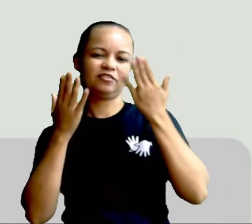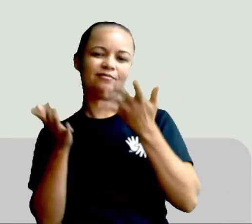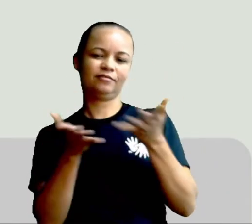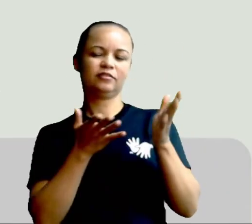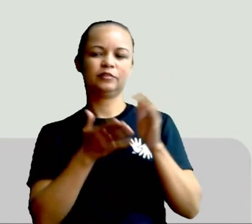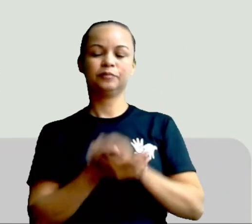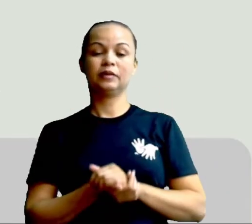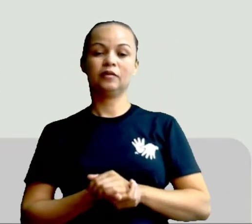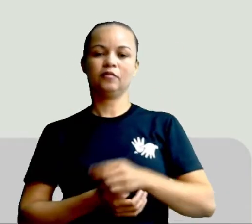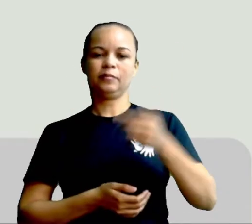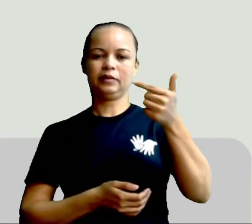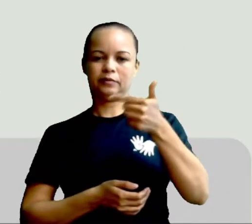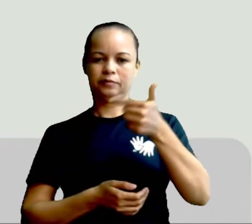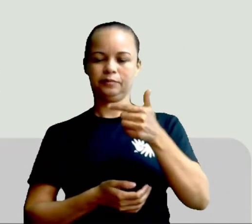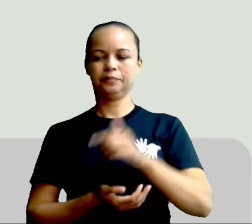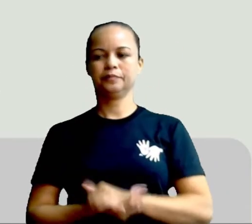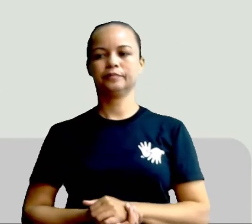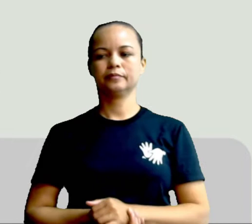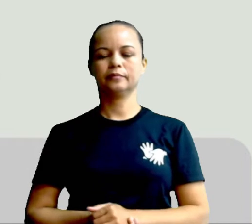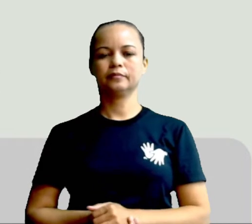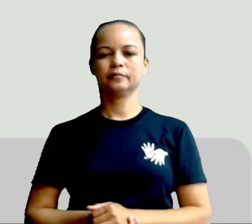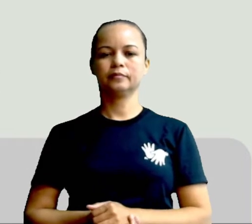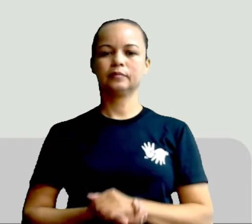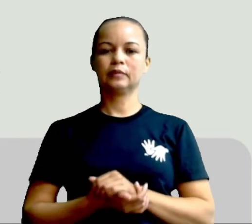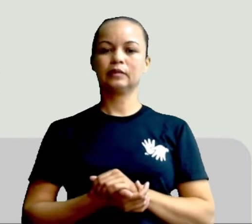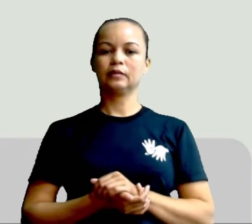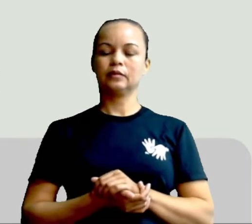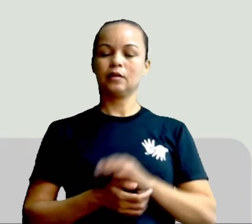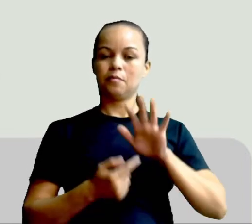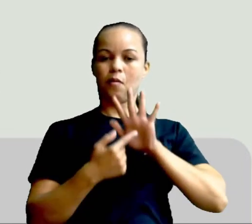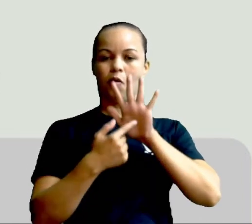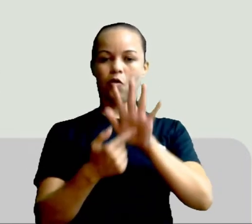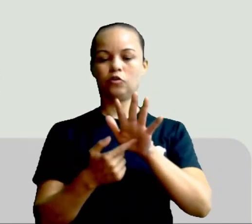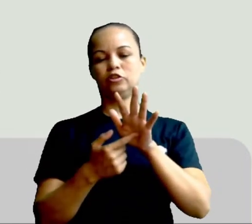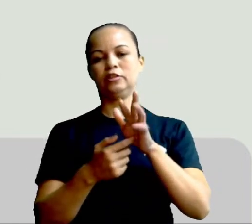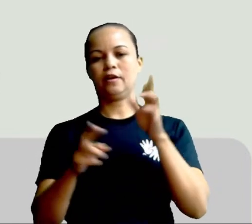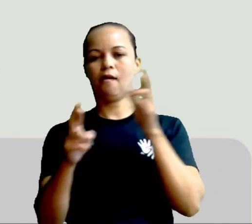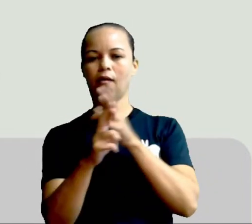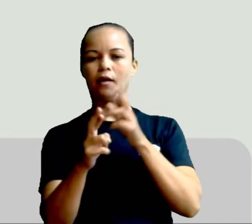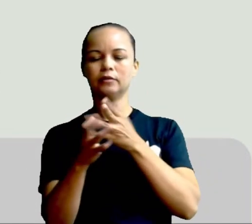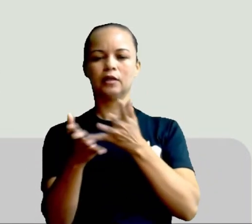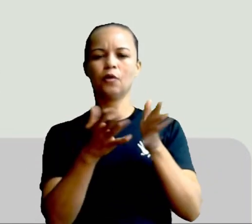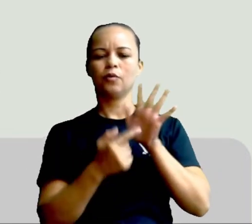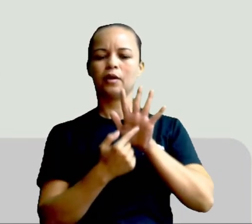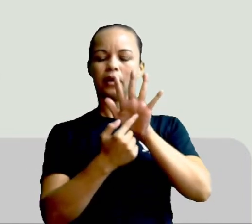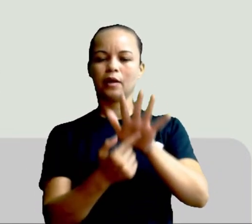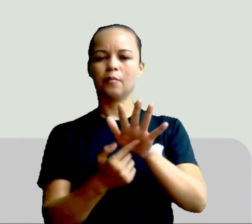para a segunda questão. Indique a relação que